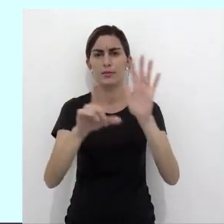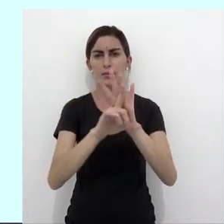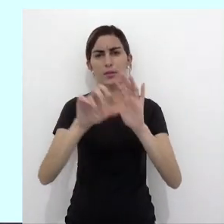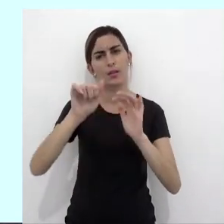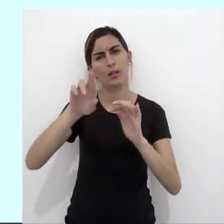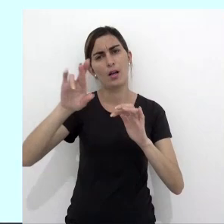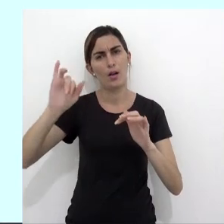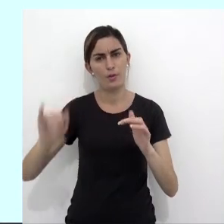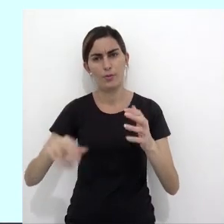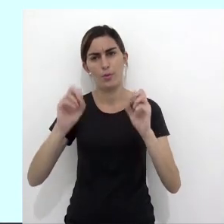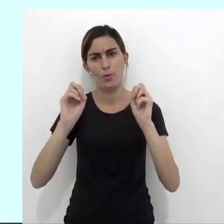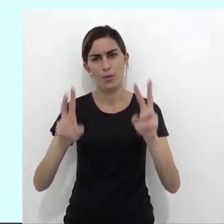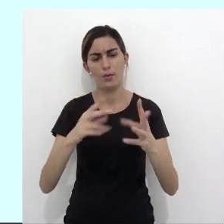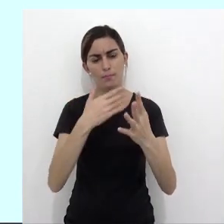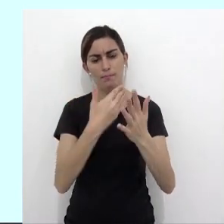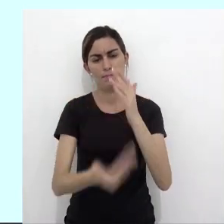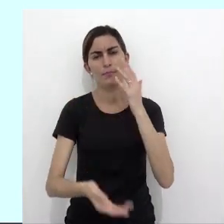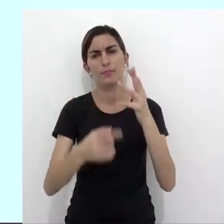Áurea, ok?